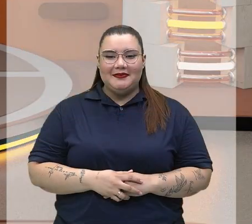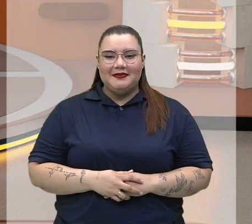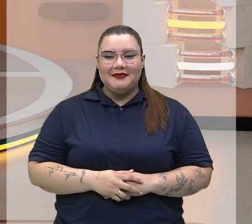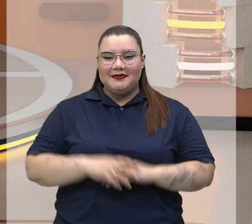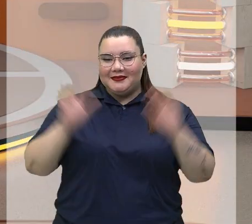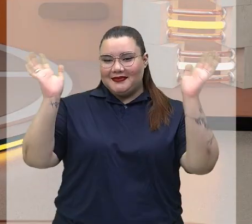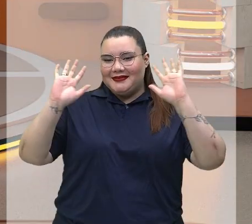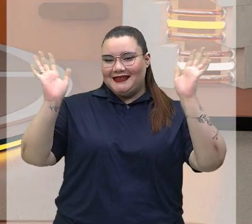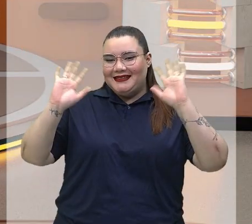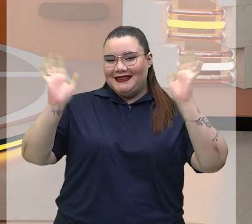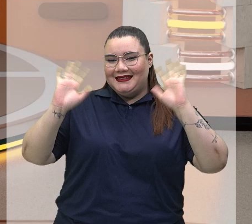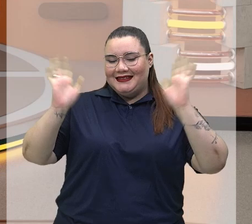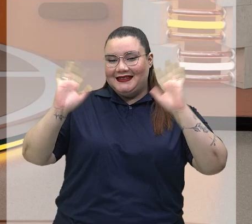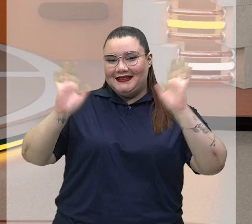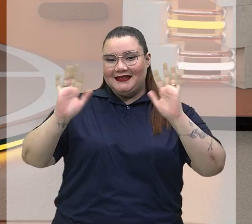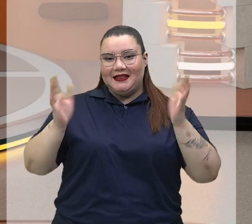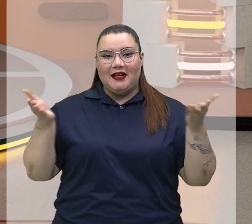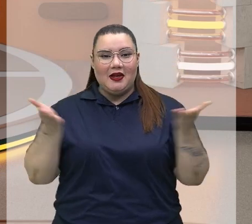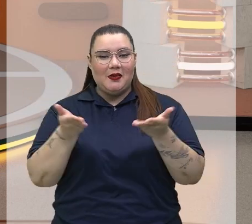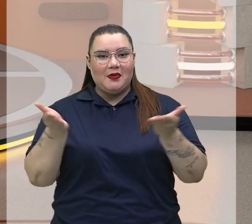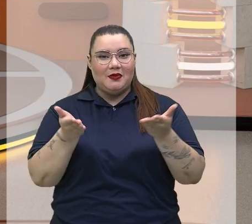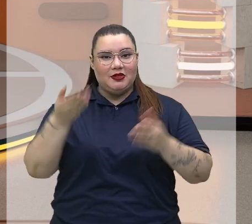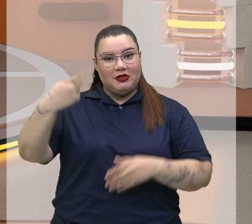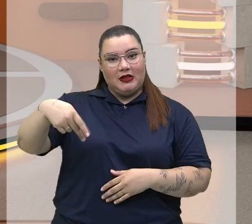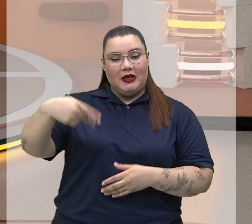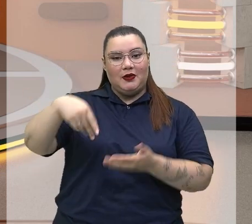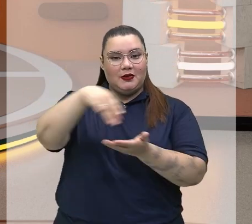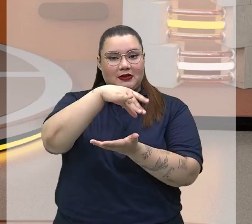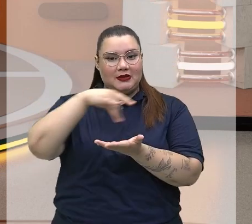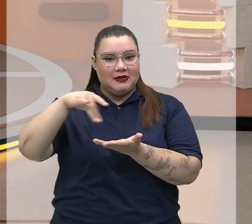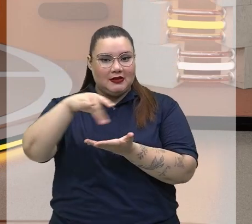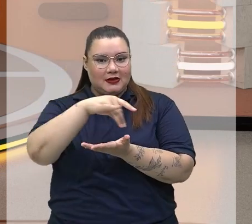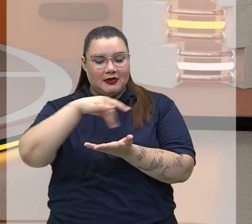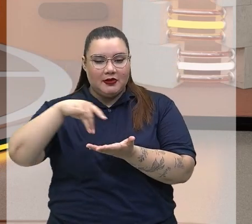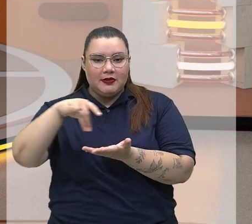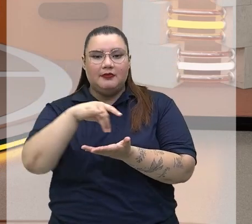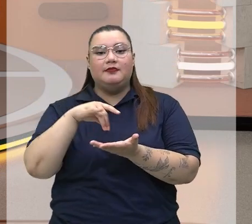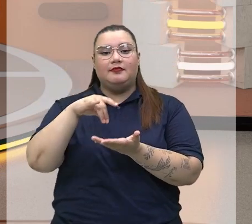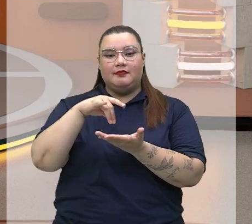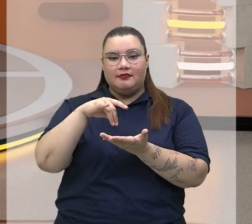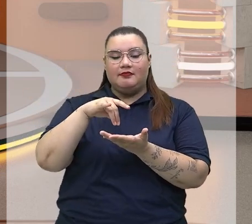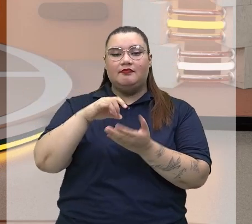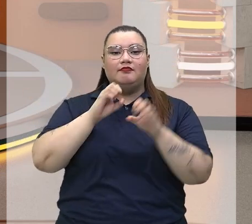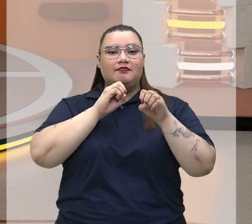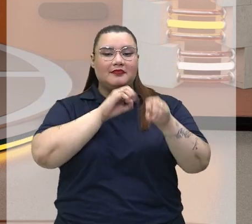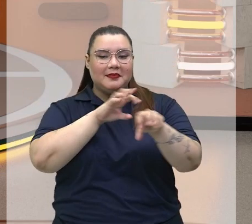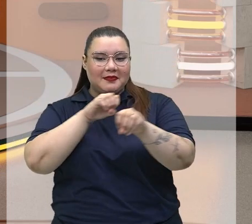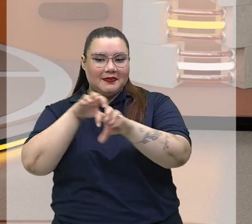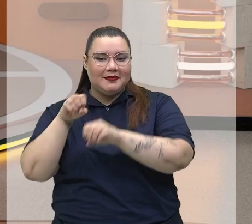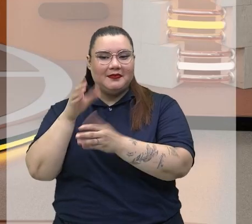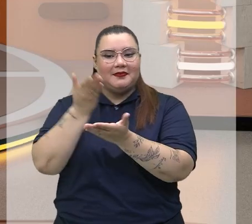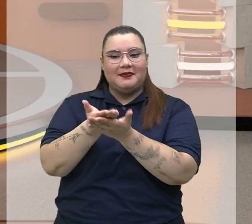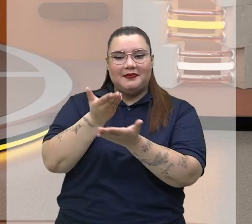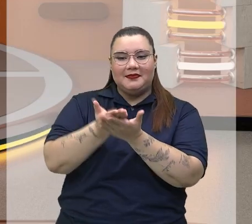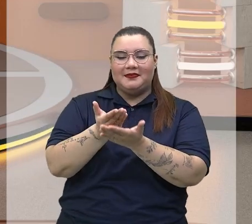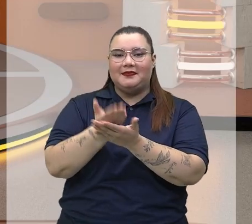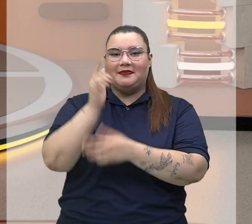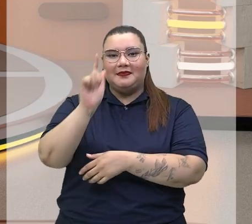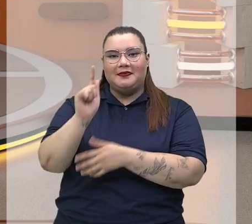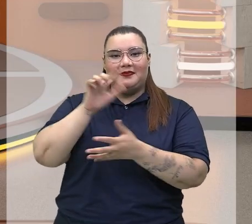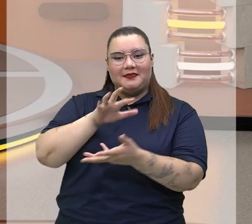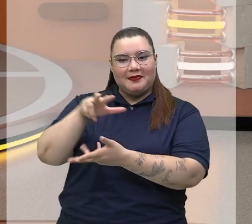Olá, turmas! Estamos diretamente aqui do Centro de Mídia e Educação do Amazonas para mais uma aula do nosso componente